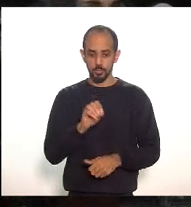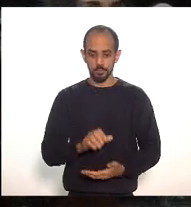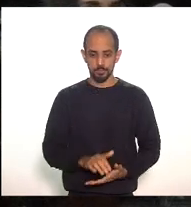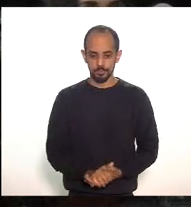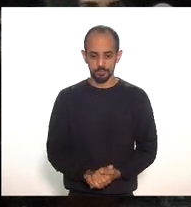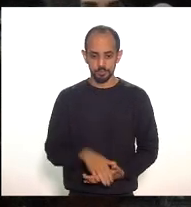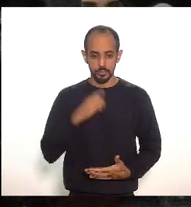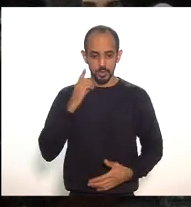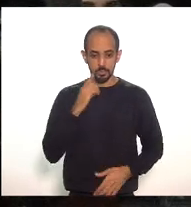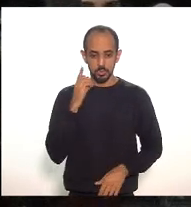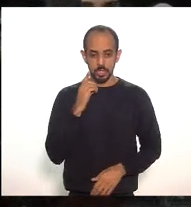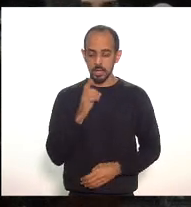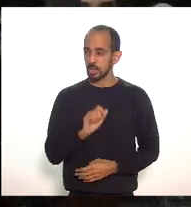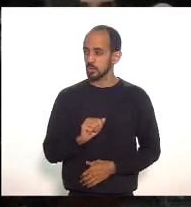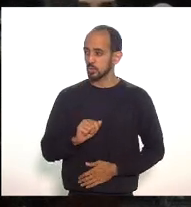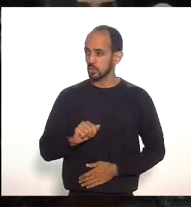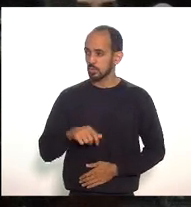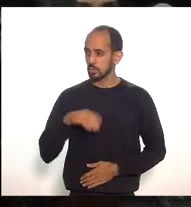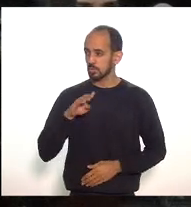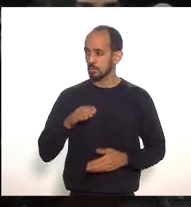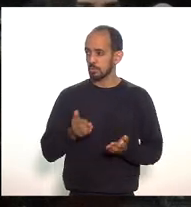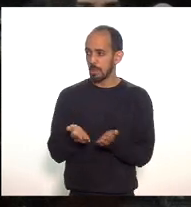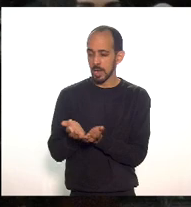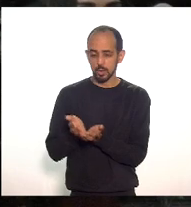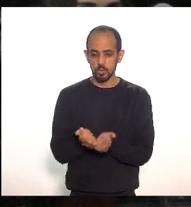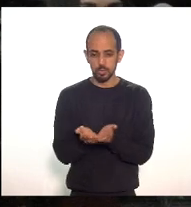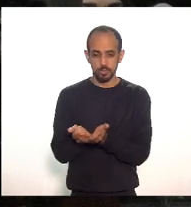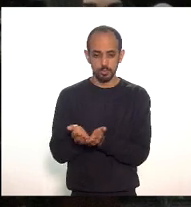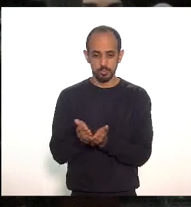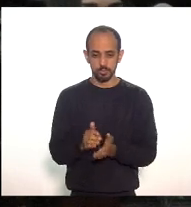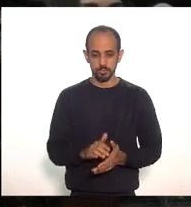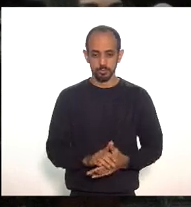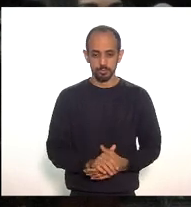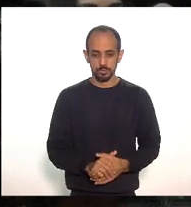deputado Deputado Beto